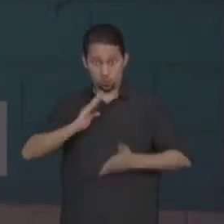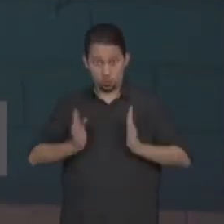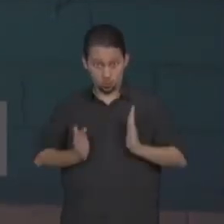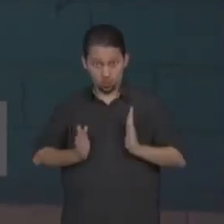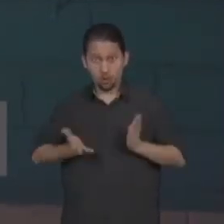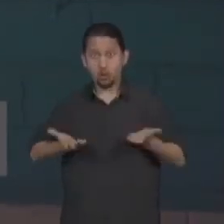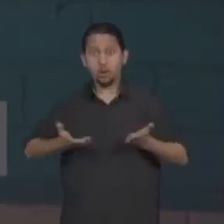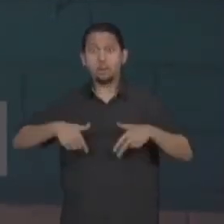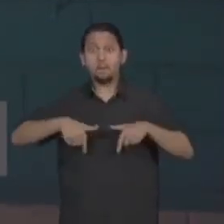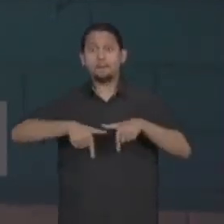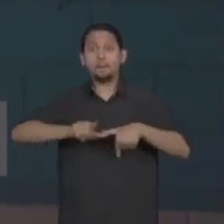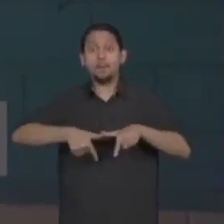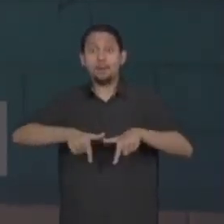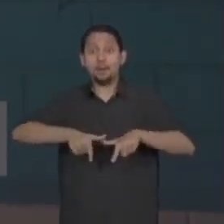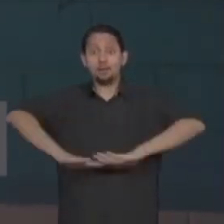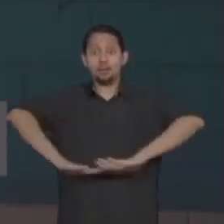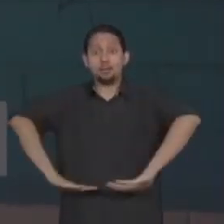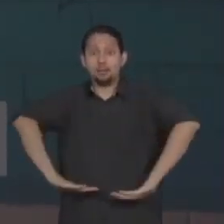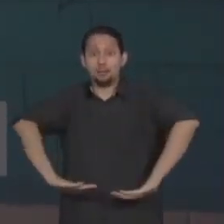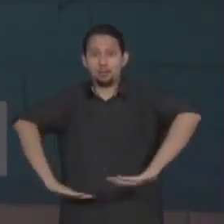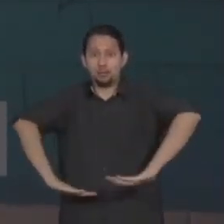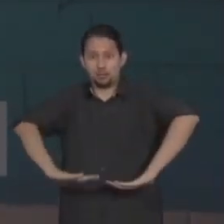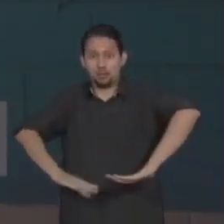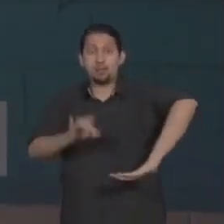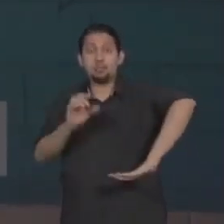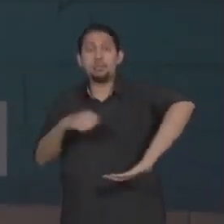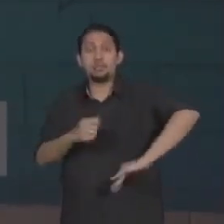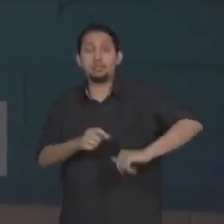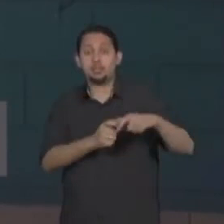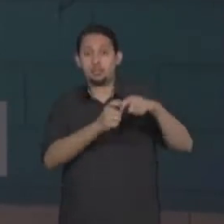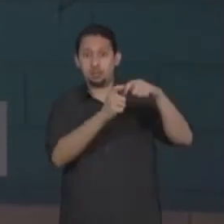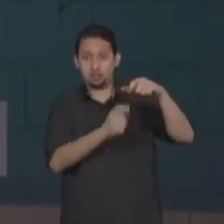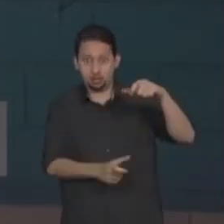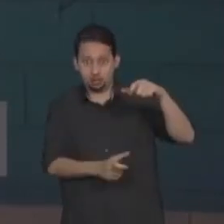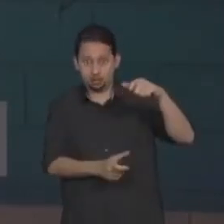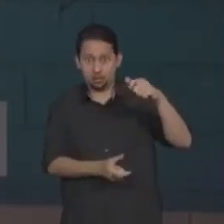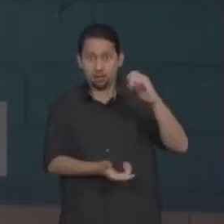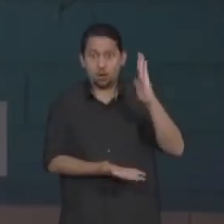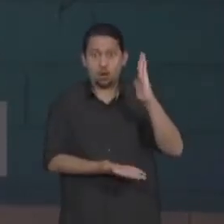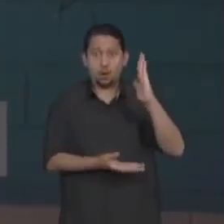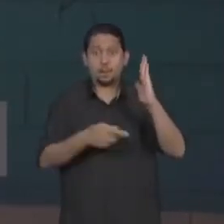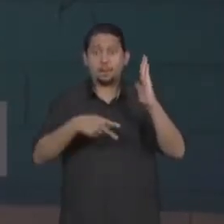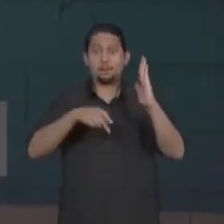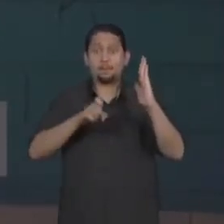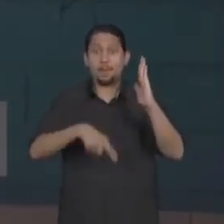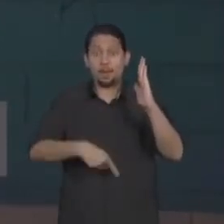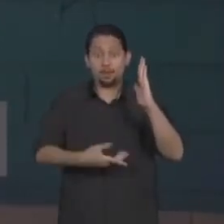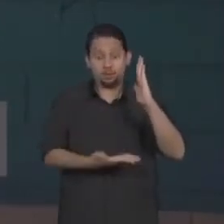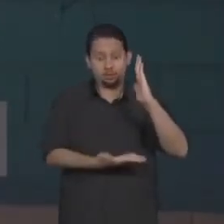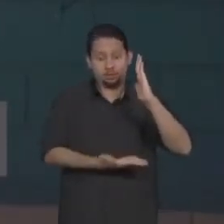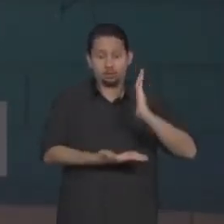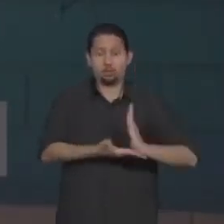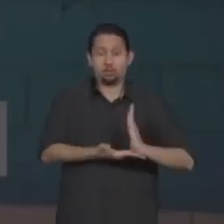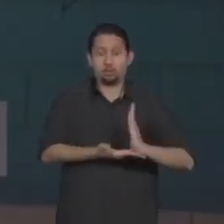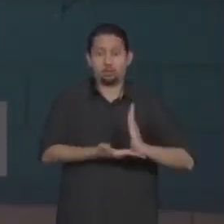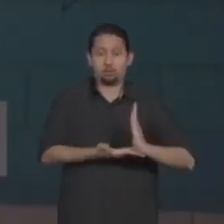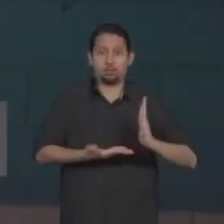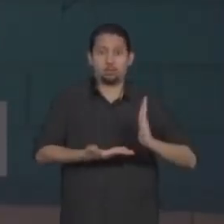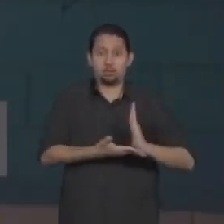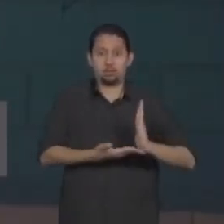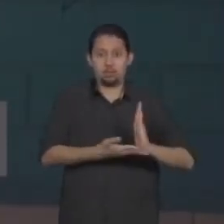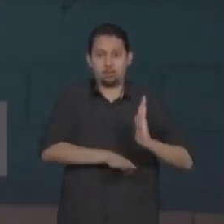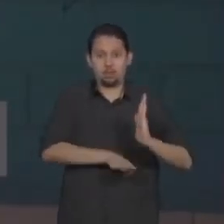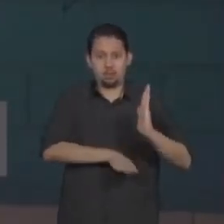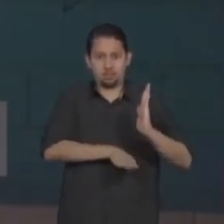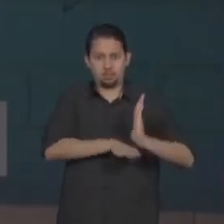Primeiramente, a gente vai precisar colar o pé dele. Os pés são essa parte, o passo 4. Vamos colar as peças do pé. Ó.